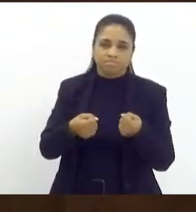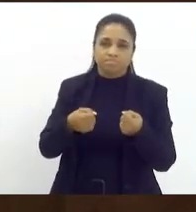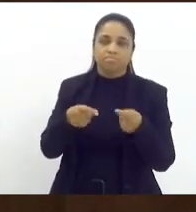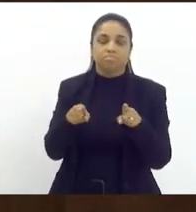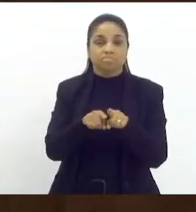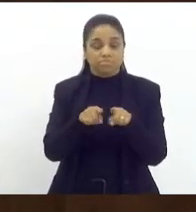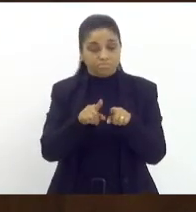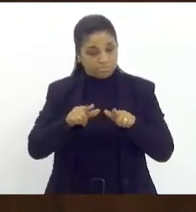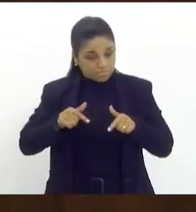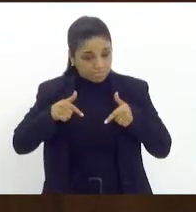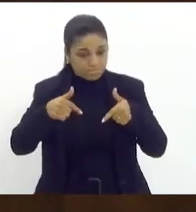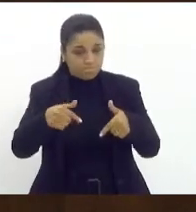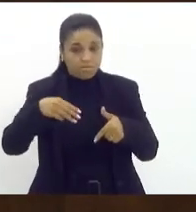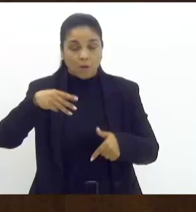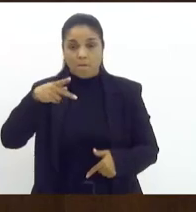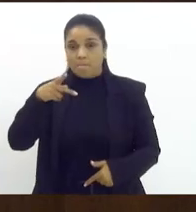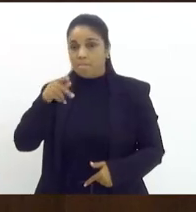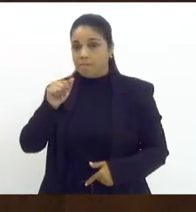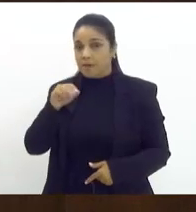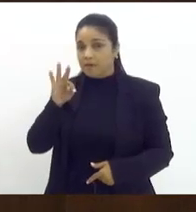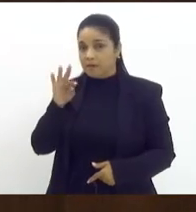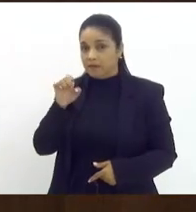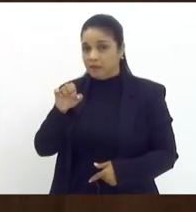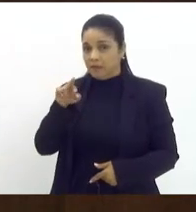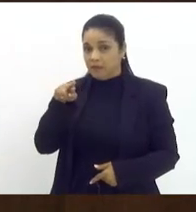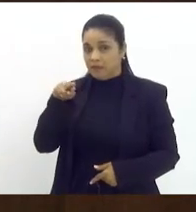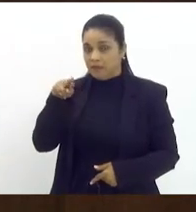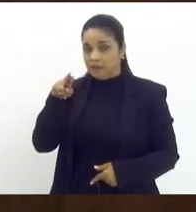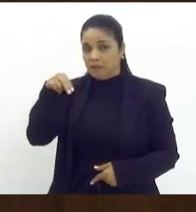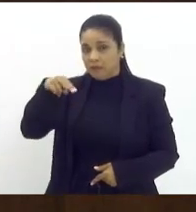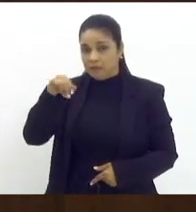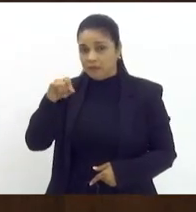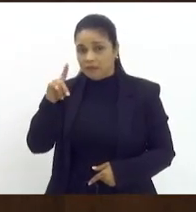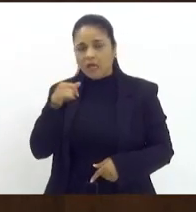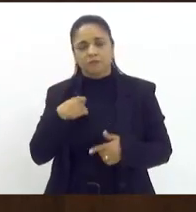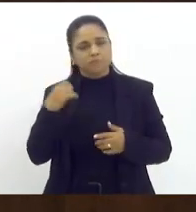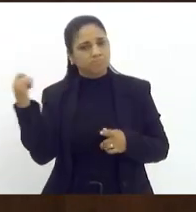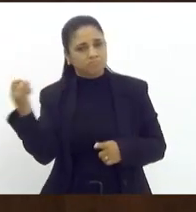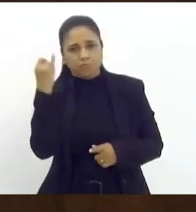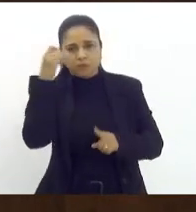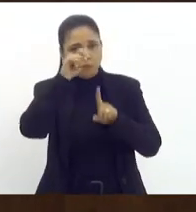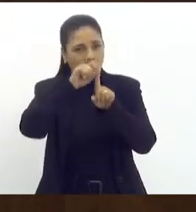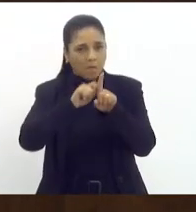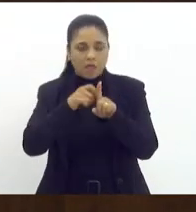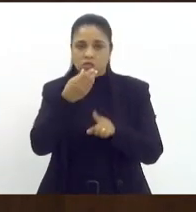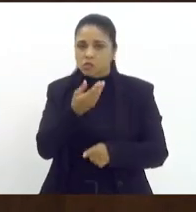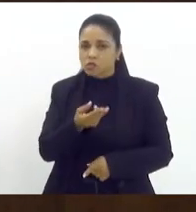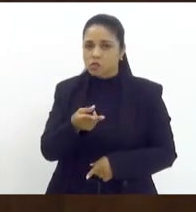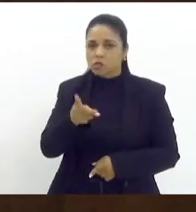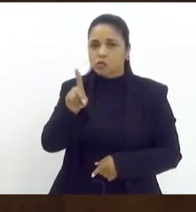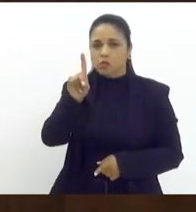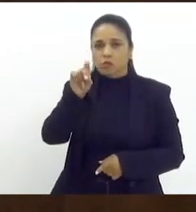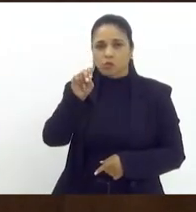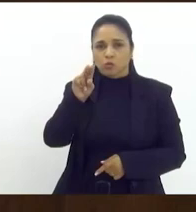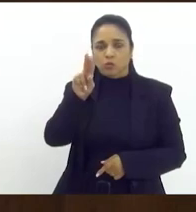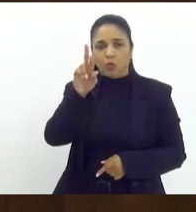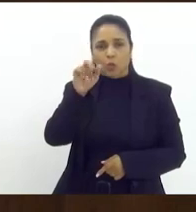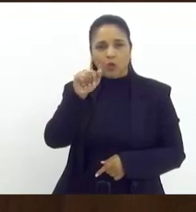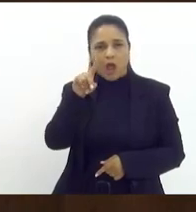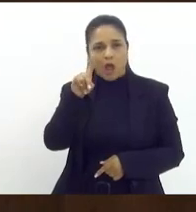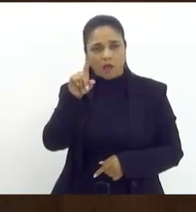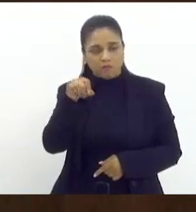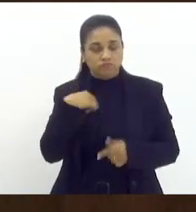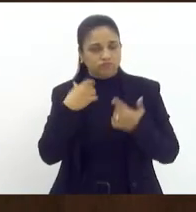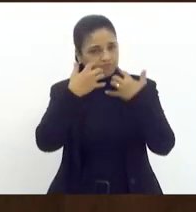da paternidade ativa o quanto é importante esse mês do agosto Dourado lá na minha cidade em Petrópolis nós organizamos